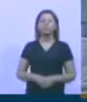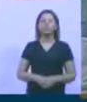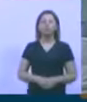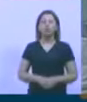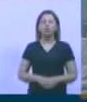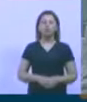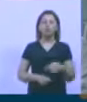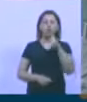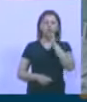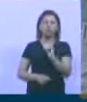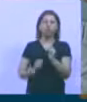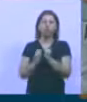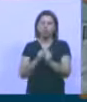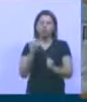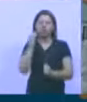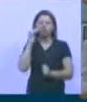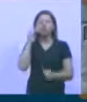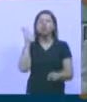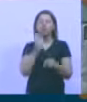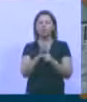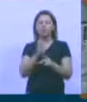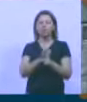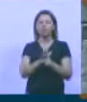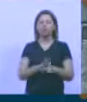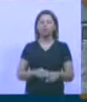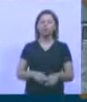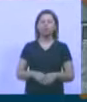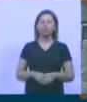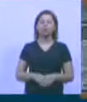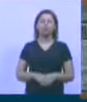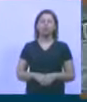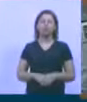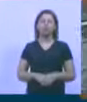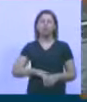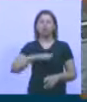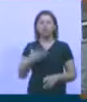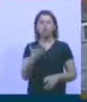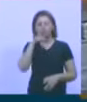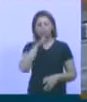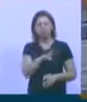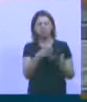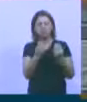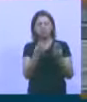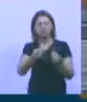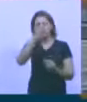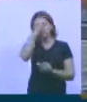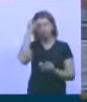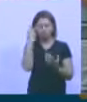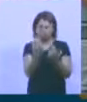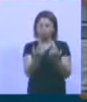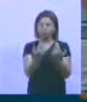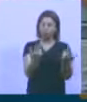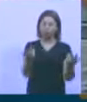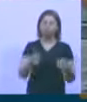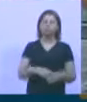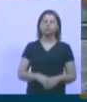experience. Eu falo com experiência própria. Of thousands of cases. Eu já vi vários casos assim, milhares